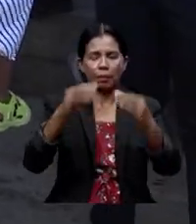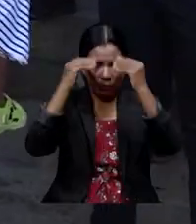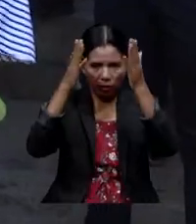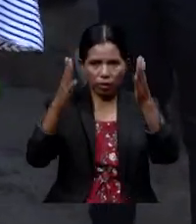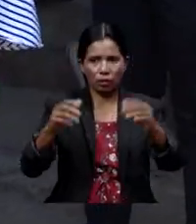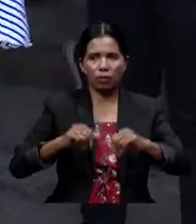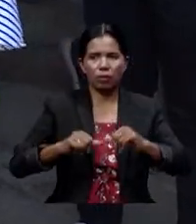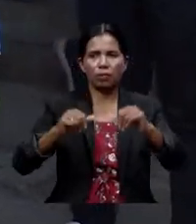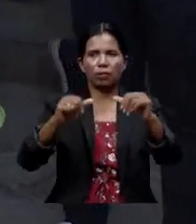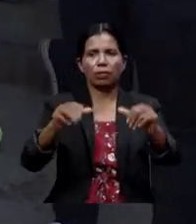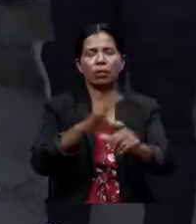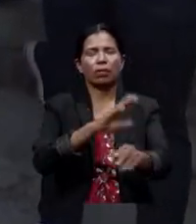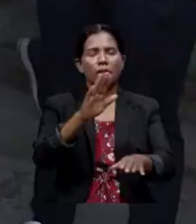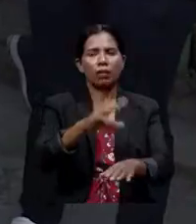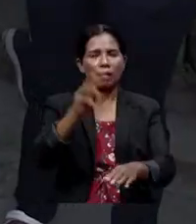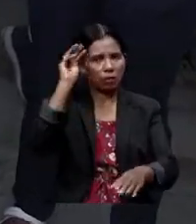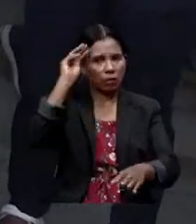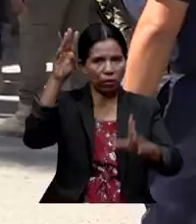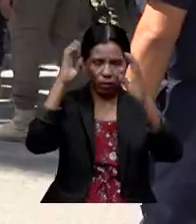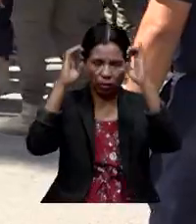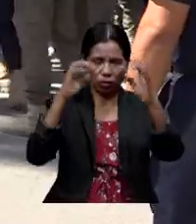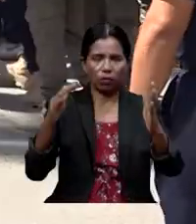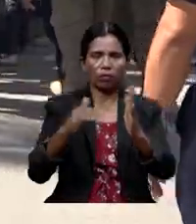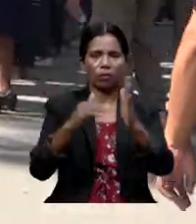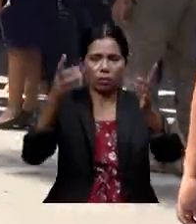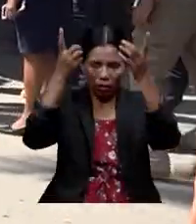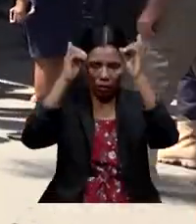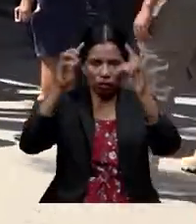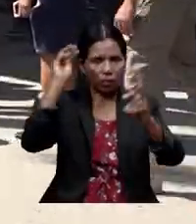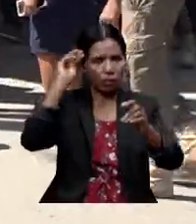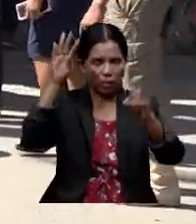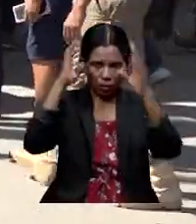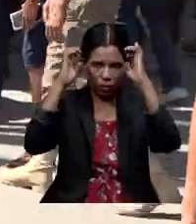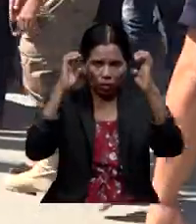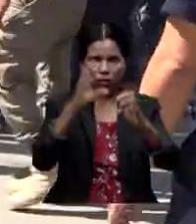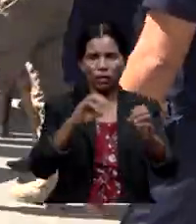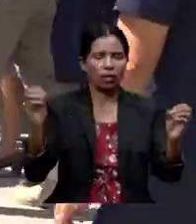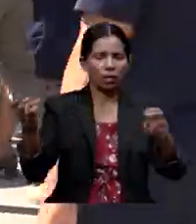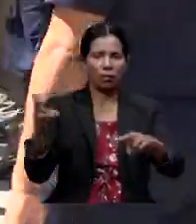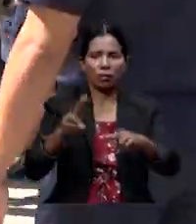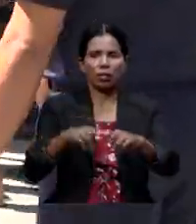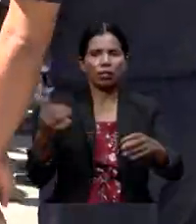halo manifestação e a Ministério da Educação, o de contra decisão ministra da Educação, ne bela estende sira